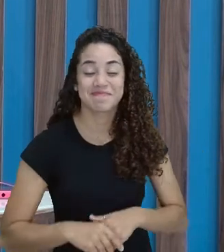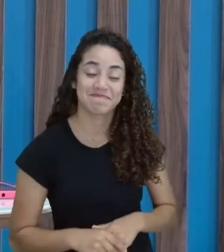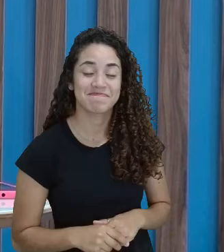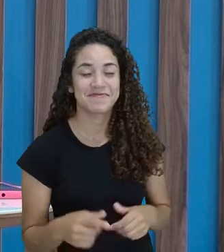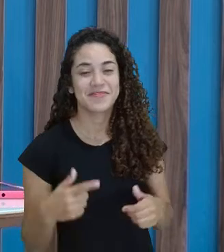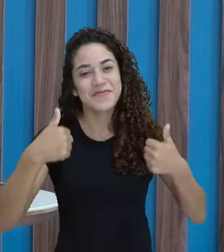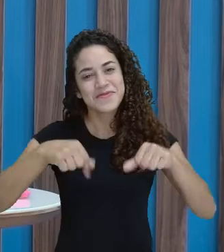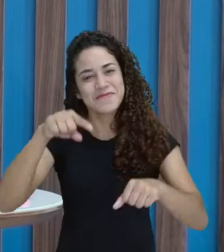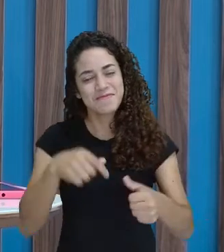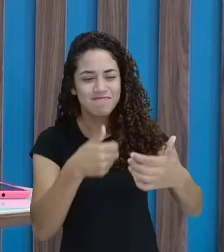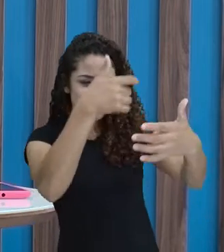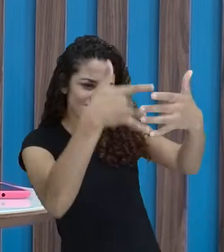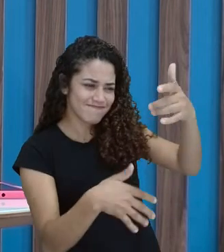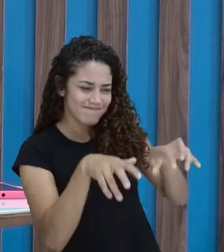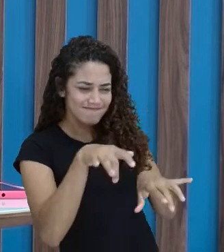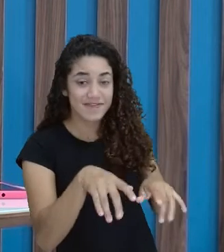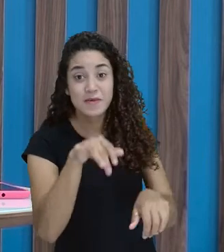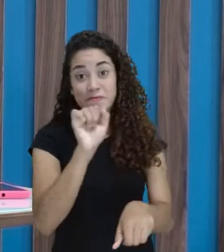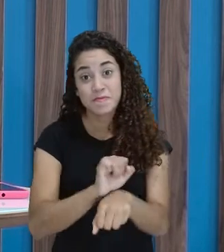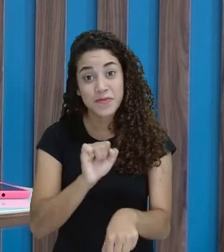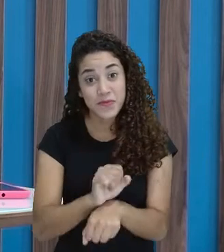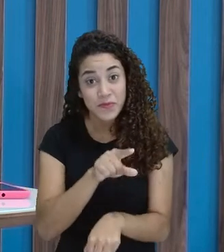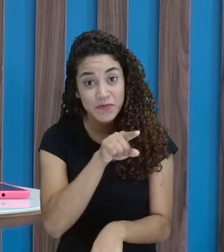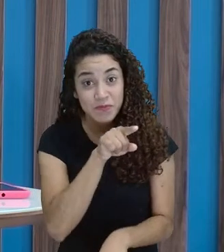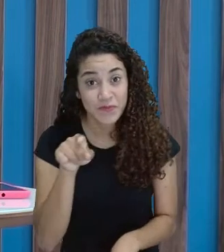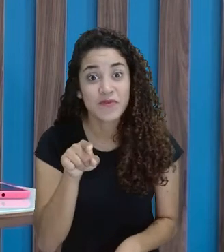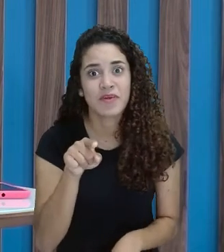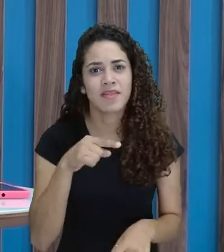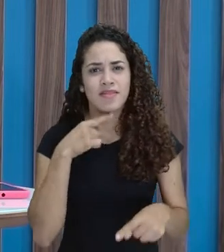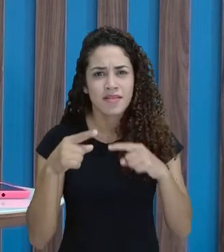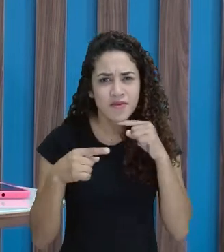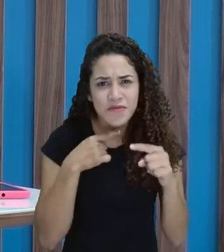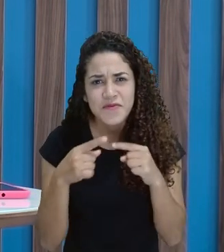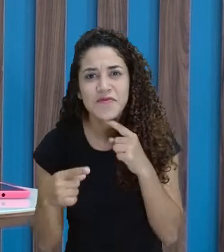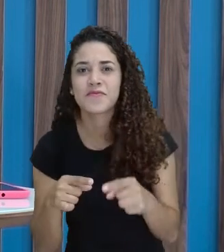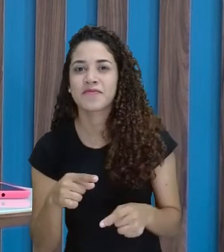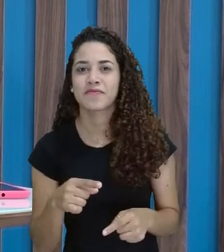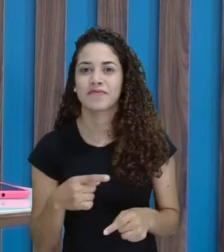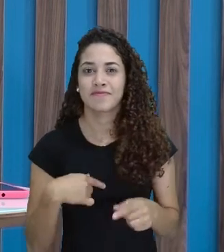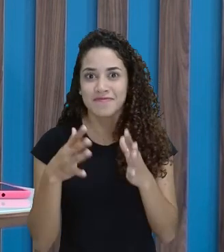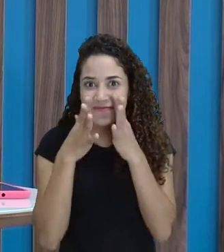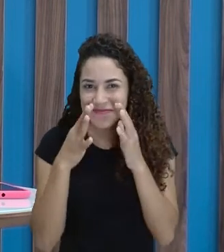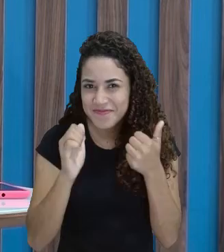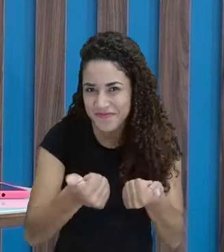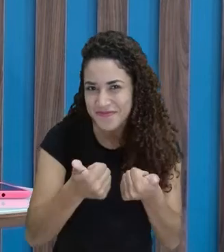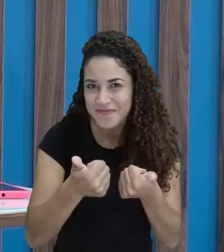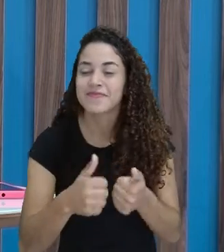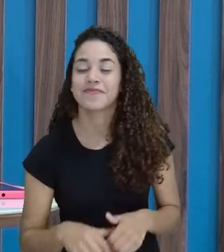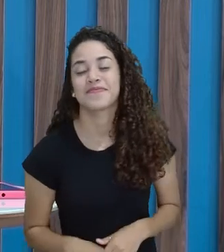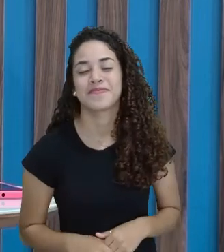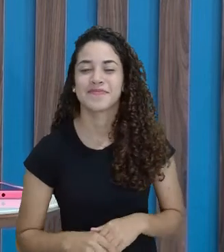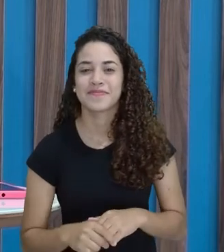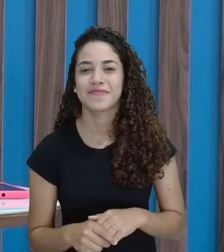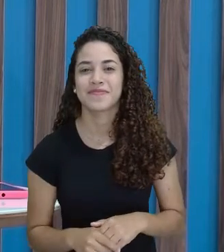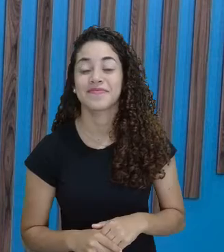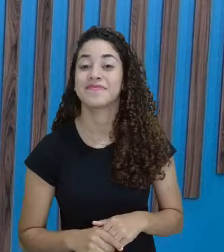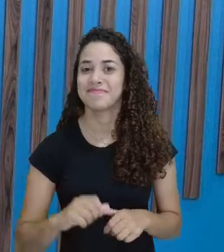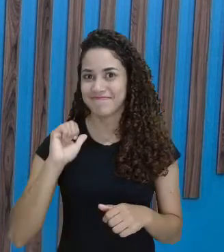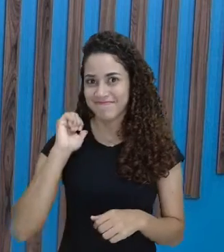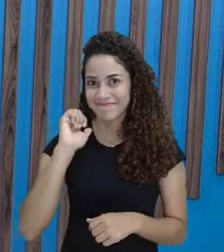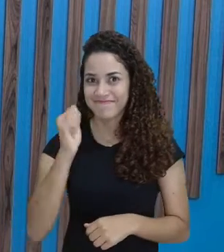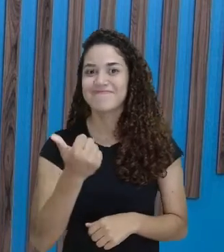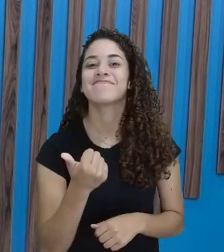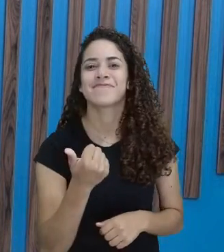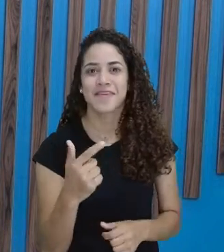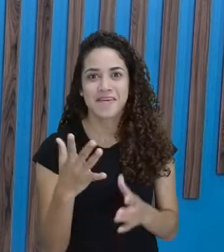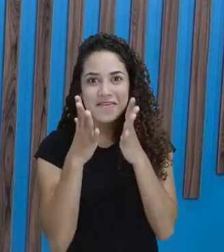Estou aqui no chat esperando vocês aqui, ó, para tirar toda a dúvida, hein? Fica ligadinho conosco. Isso mesmo,